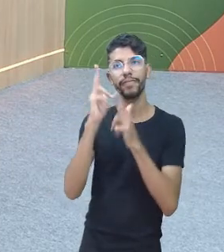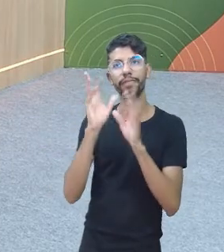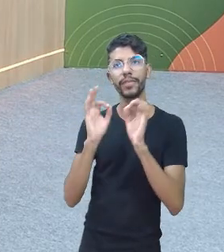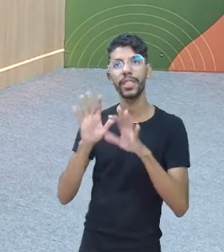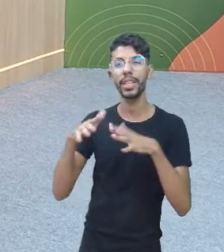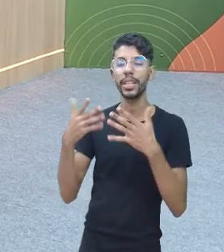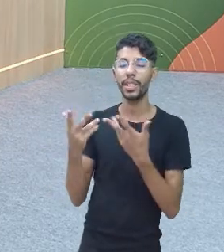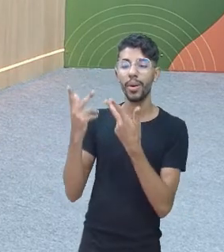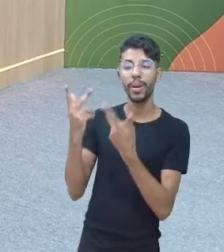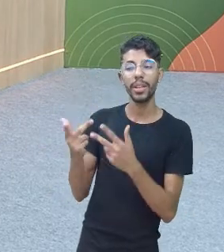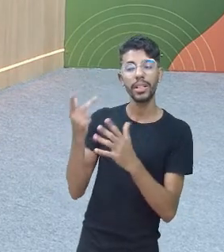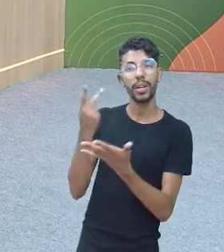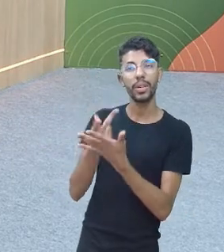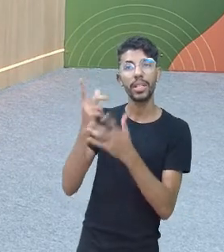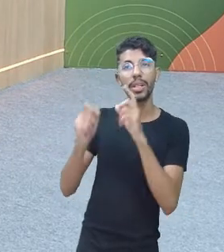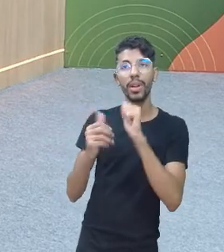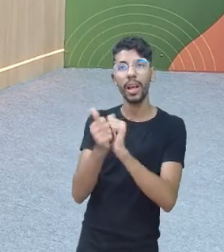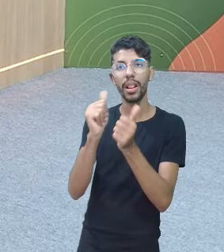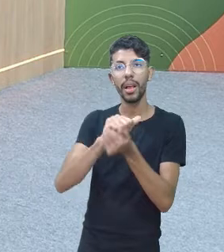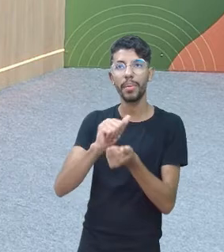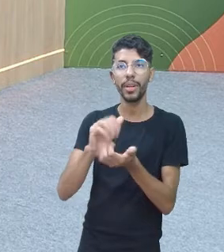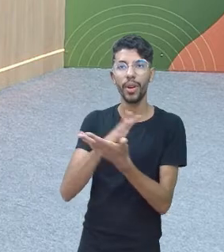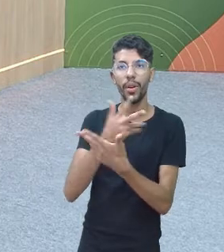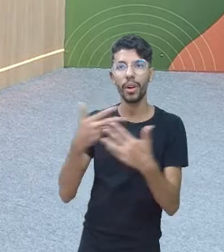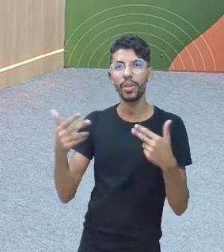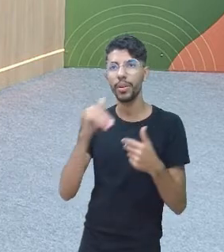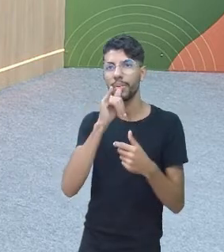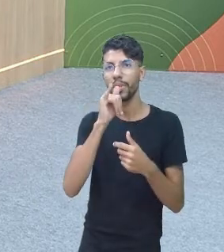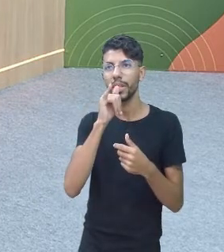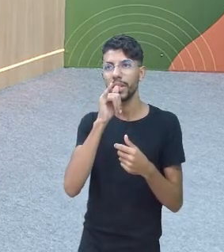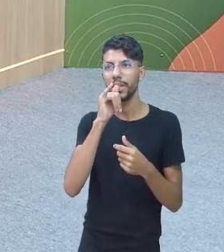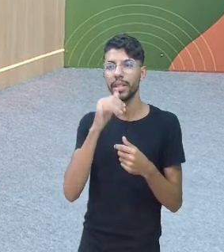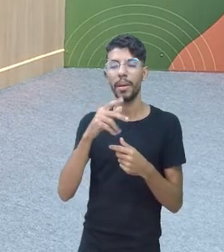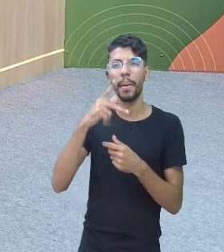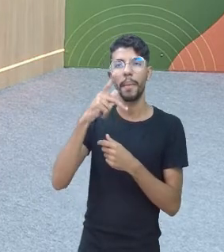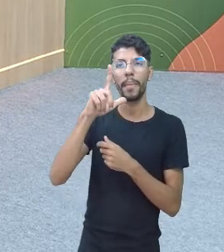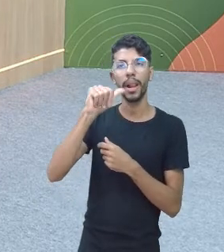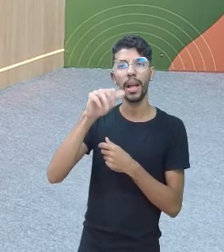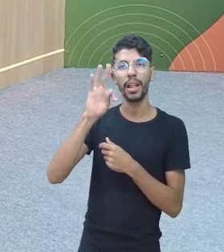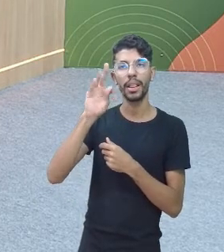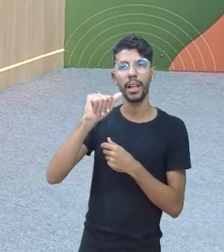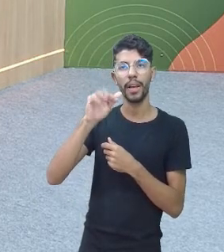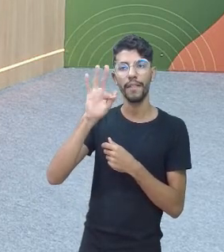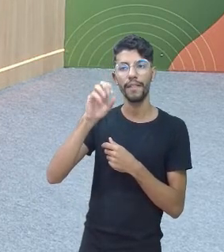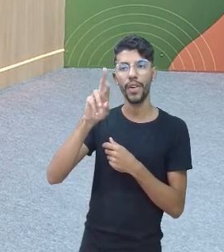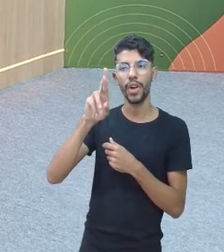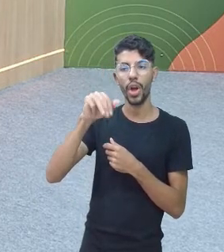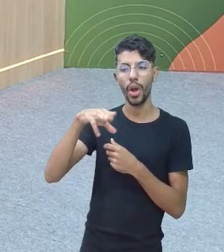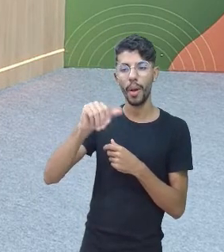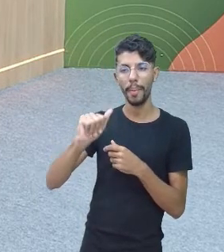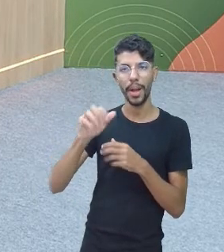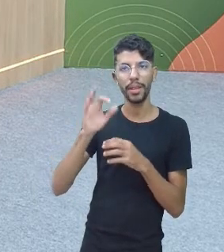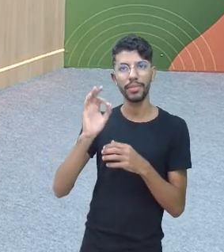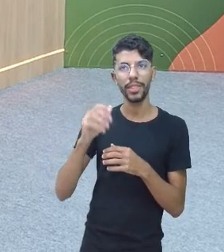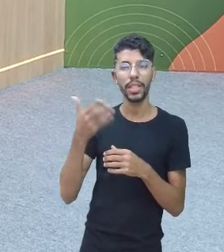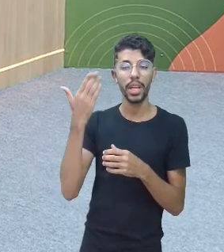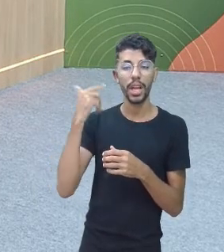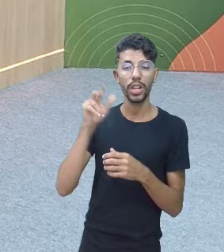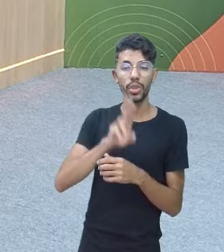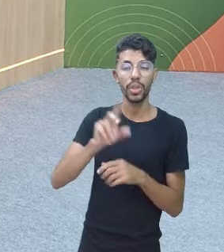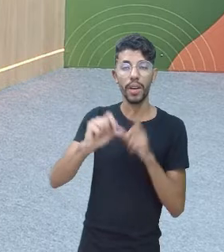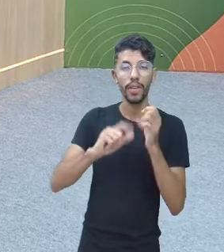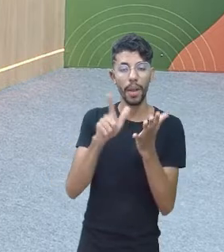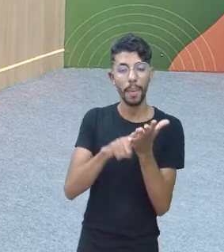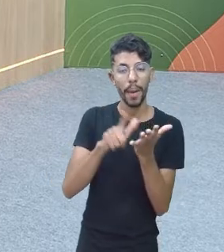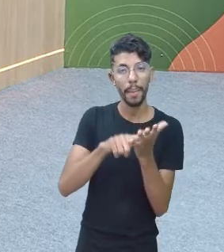algumas coisas, adaptou a plataforma, né, que antes a gente tinha aí o papel, como forma de produzir os